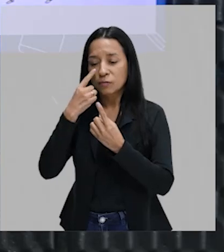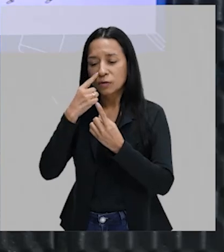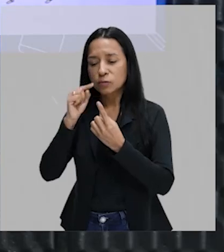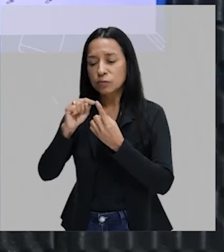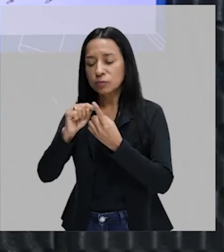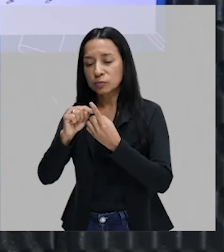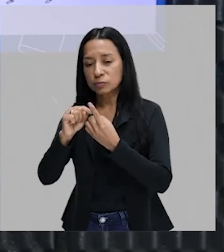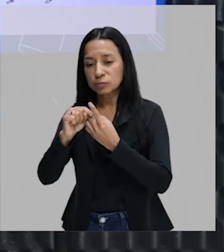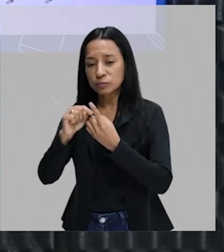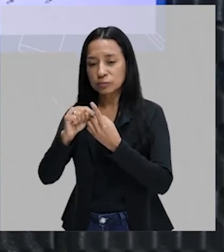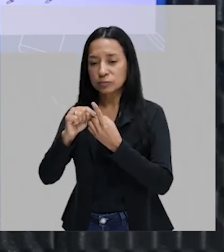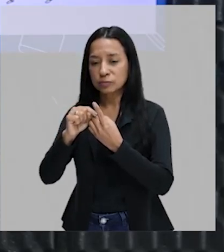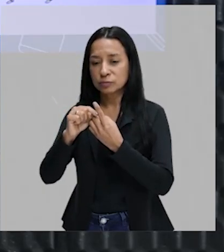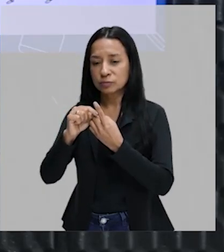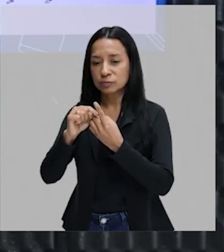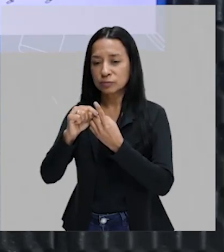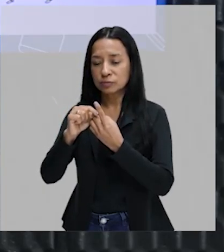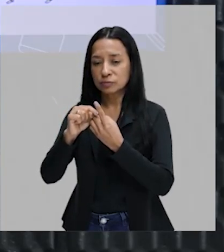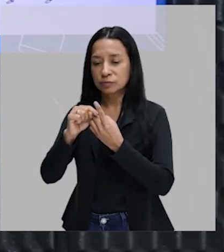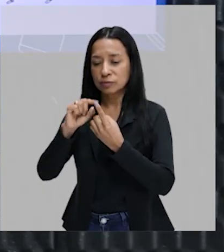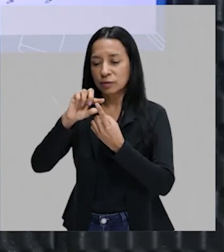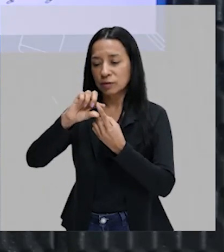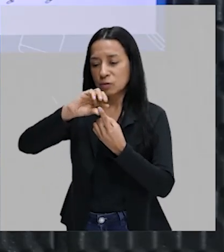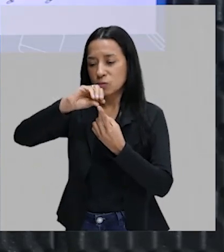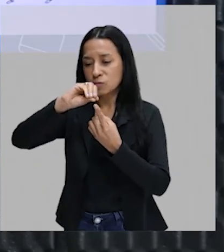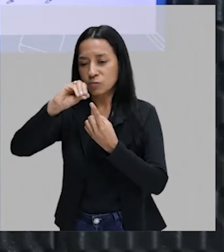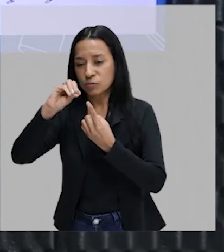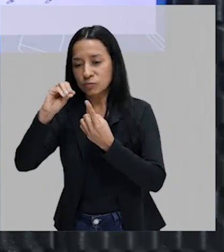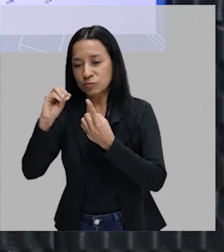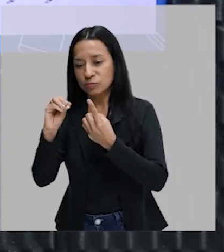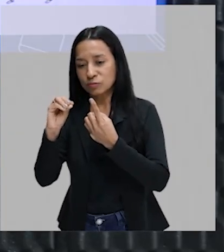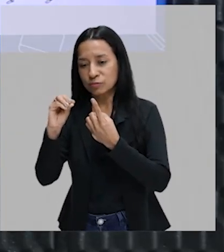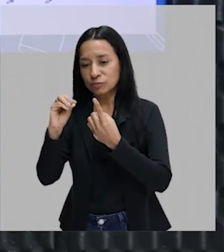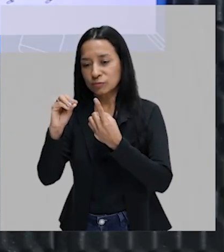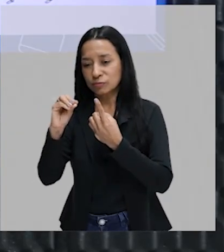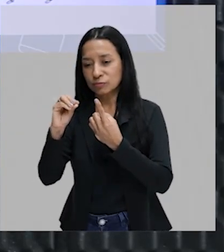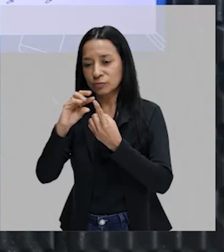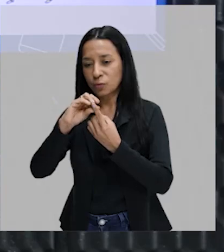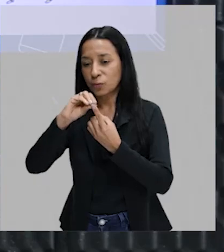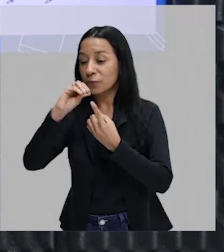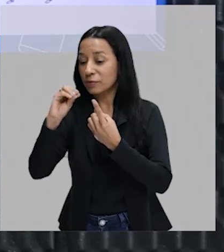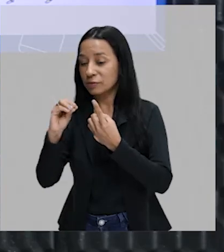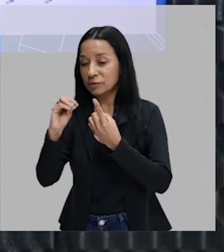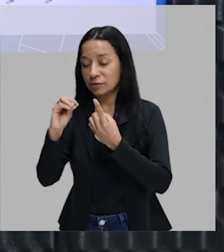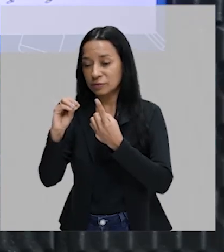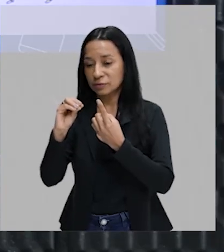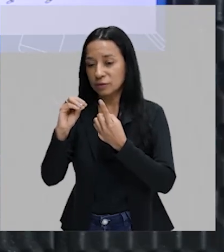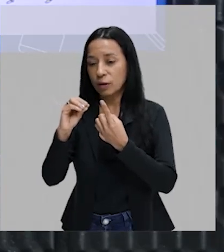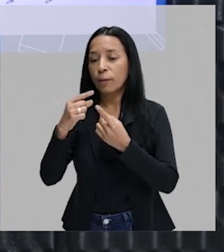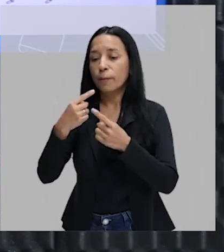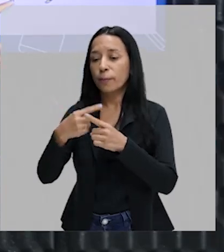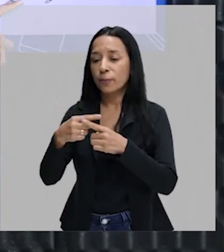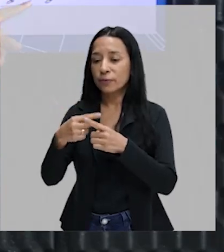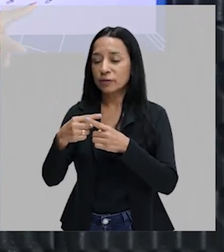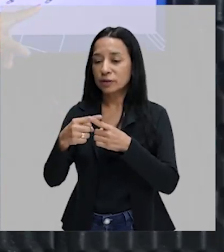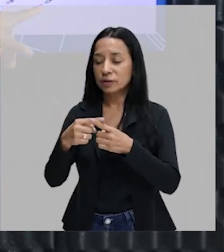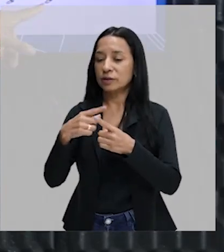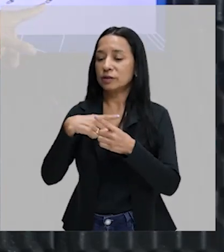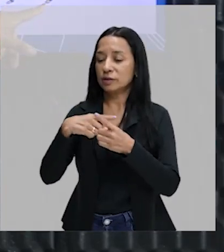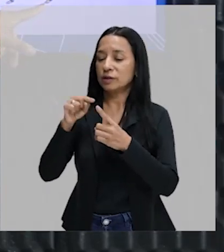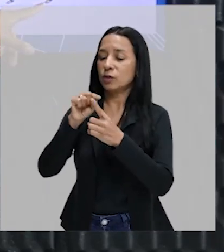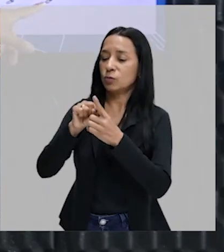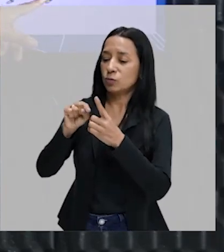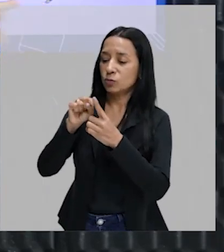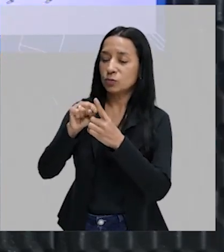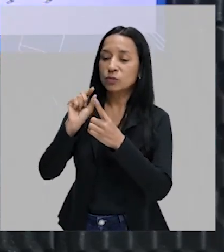foi a umbela de quem? Da Acetabulária crenulata. Por quê? Porque aqui ela tem o núcleo